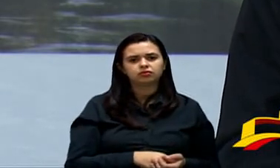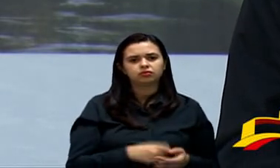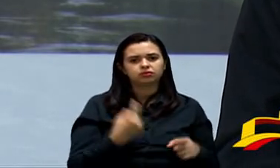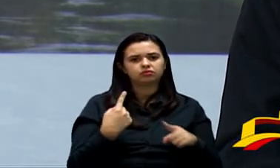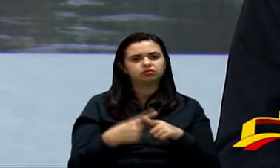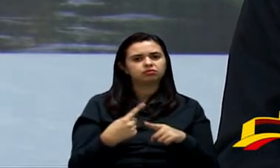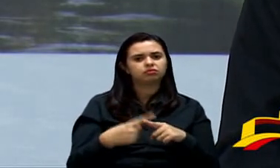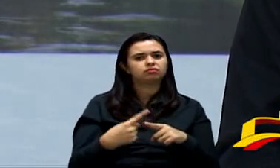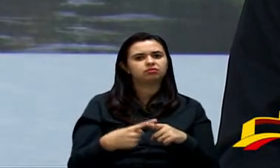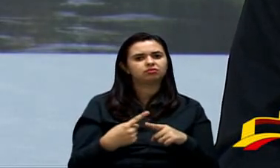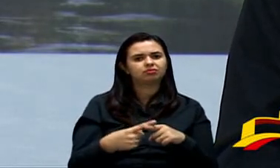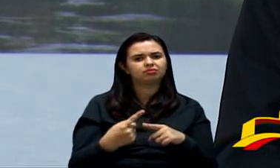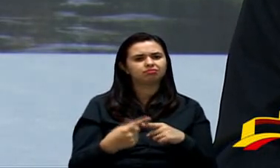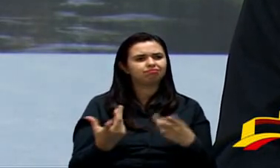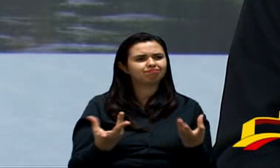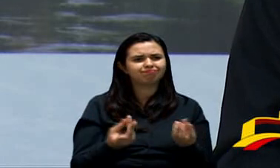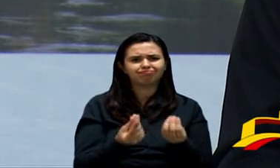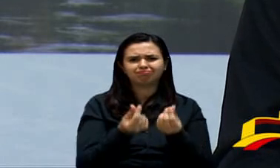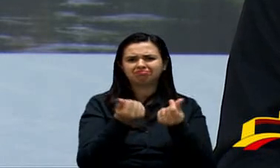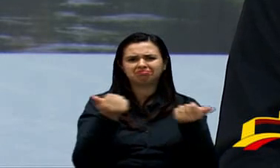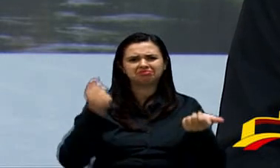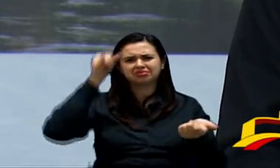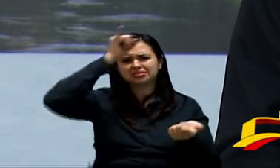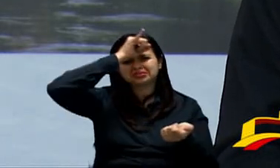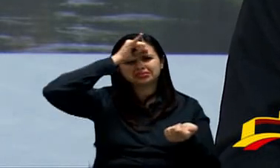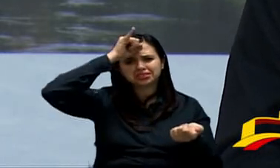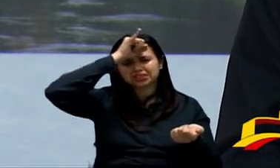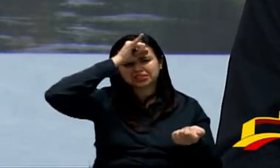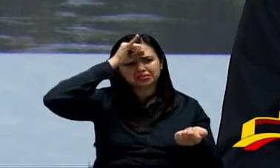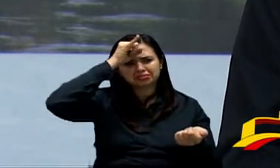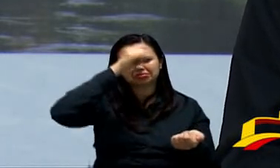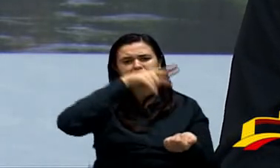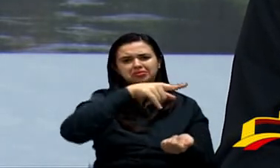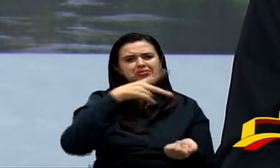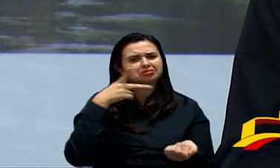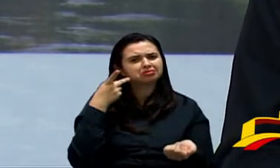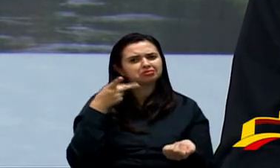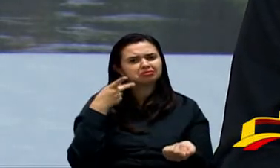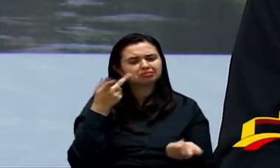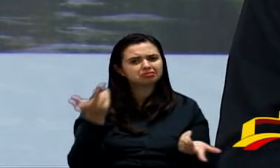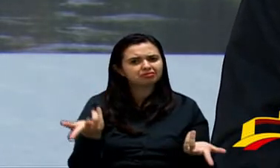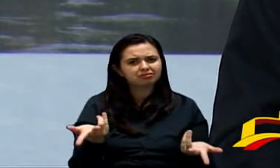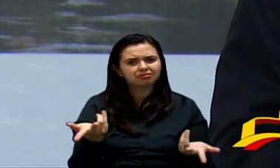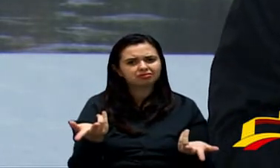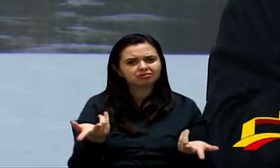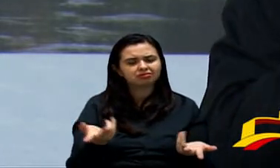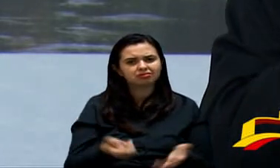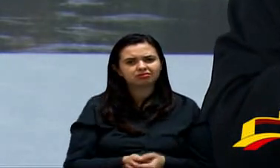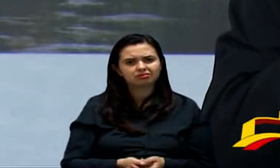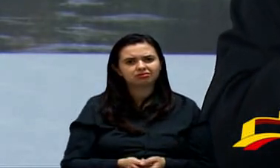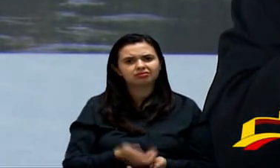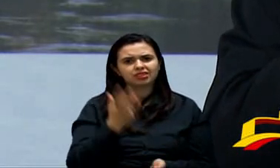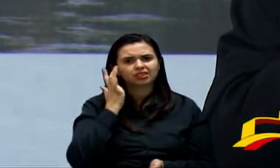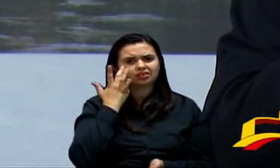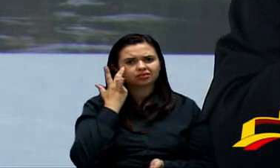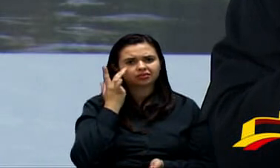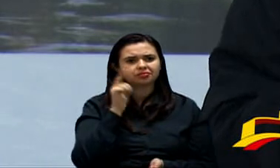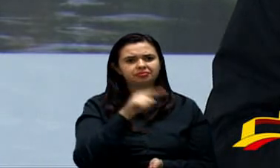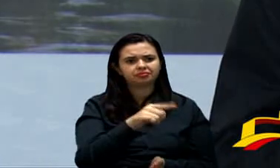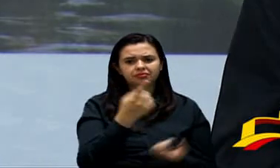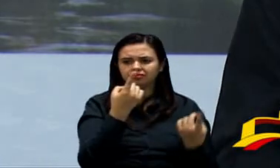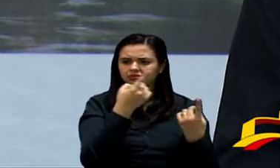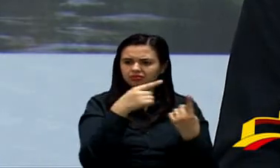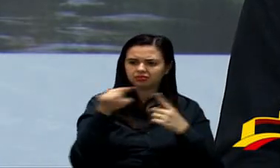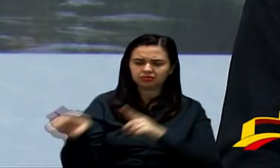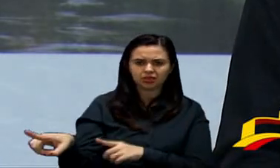porque é tão esdrúxula, tão ridículo a postura do nobre vereador, que se ele estivesse aqui para combater a corrupção, como